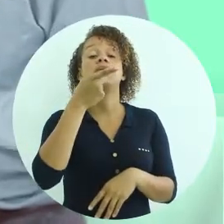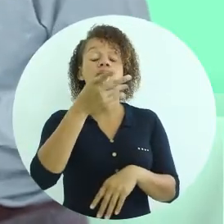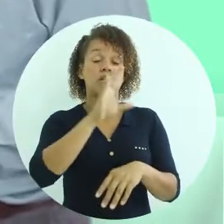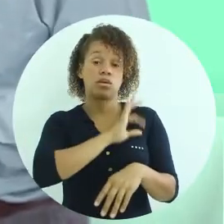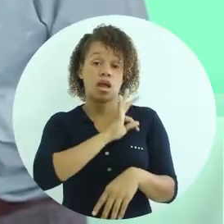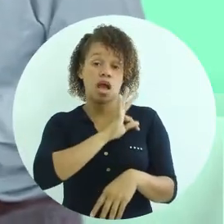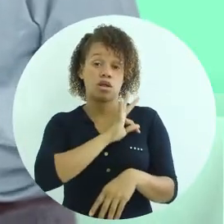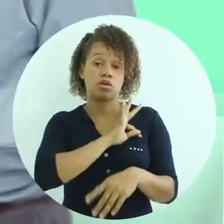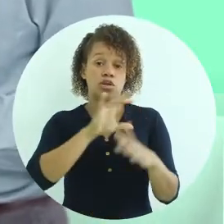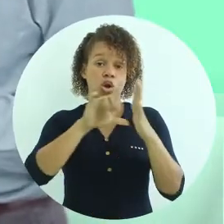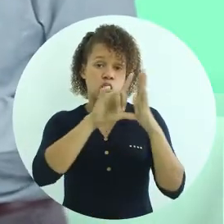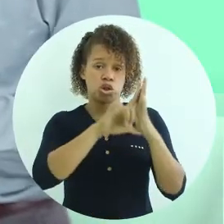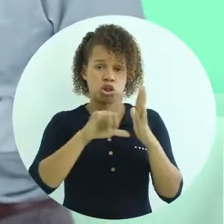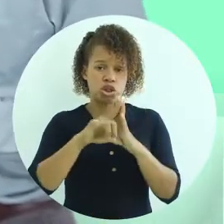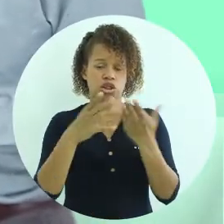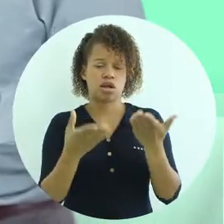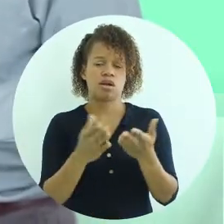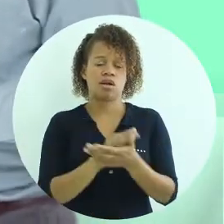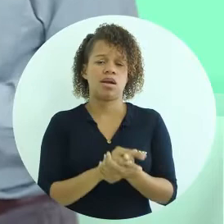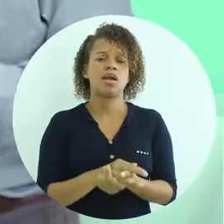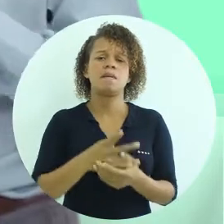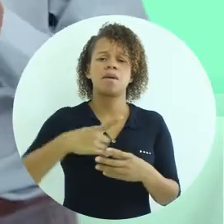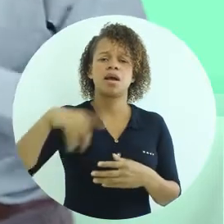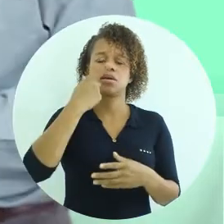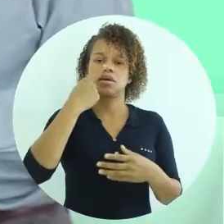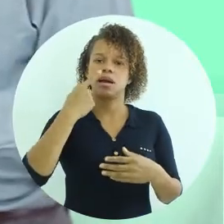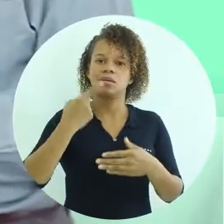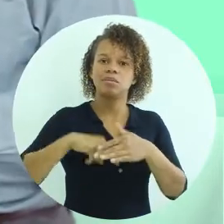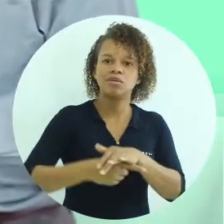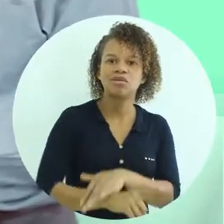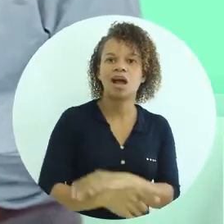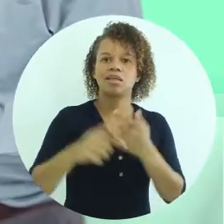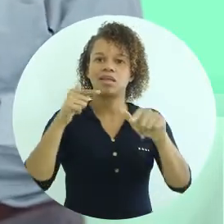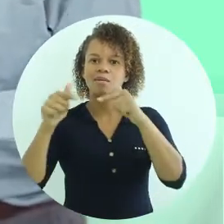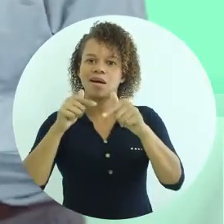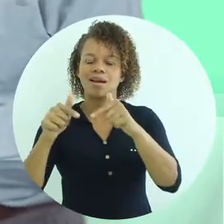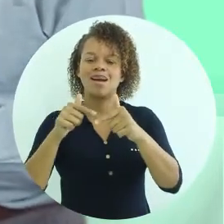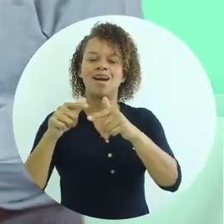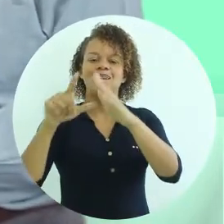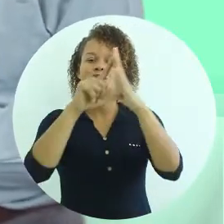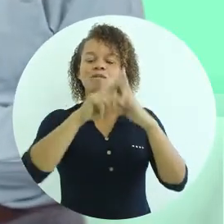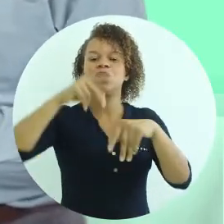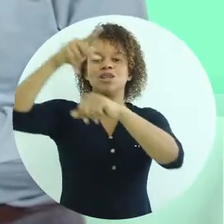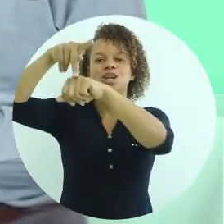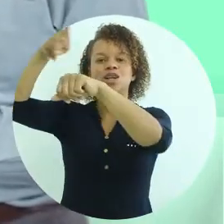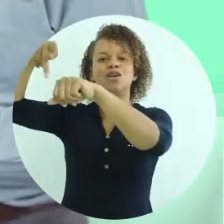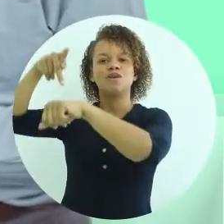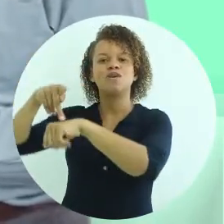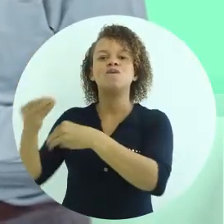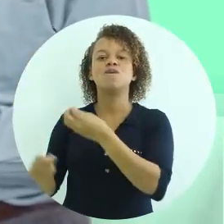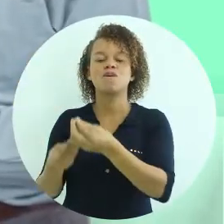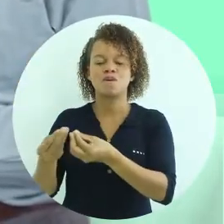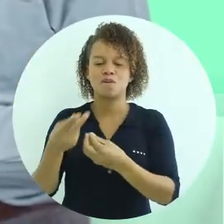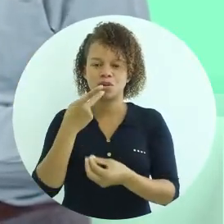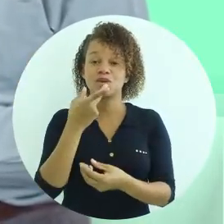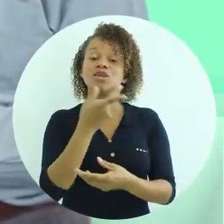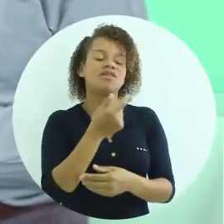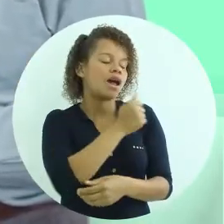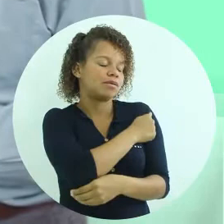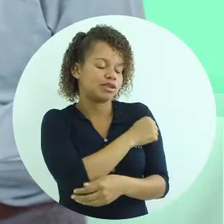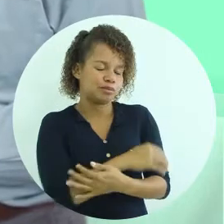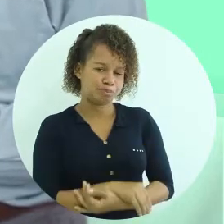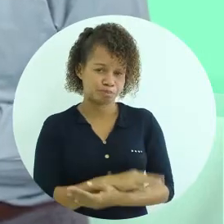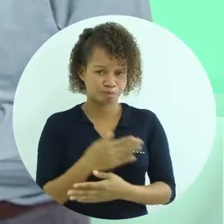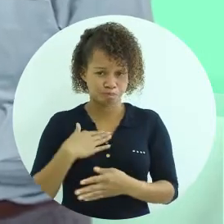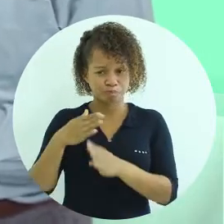em logística e para quem quer se aventurar e trabalhar com comércio exterior? O que, é que você diria para o nosso estudante? O conselho que eu